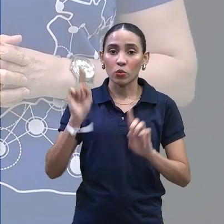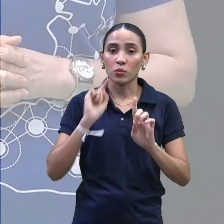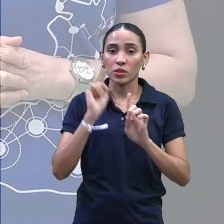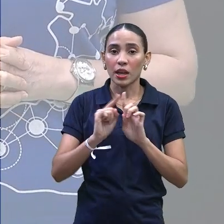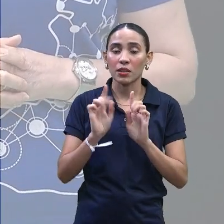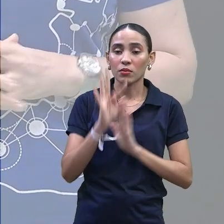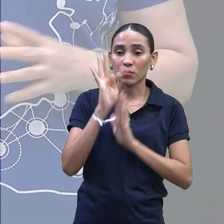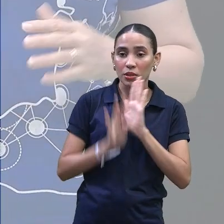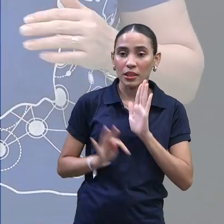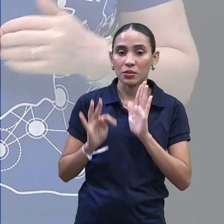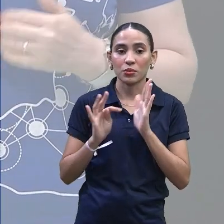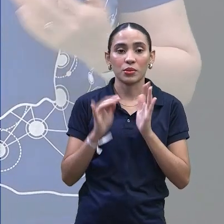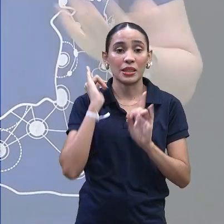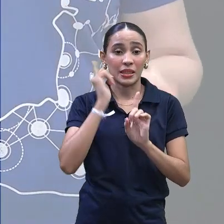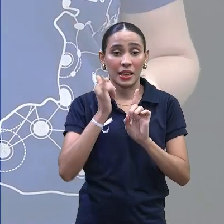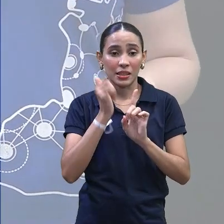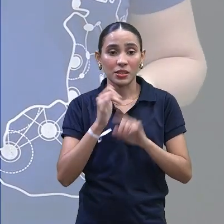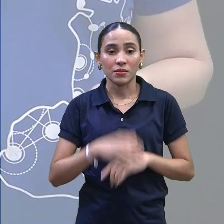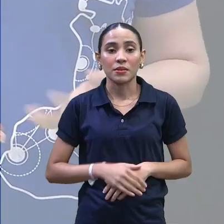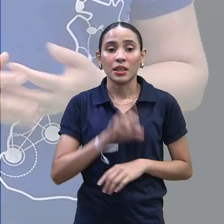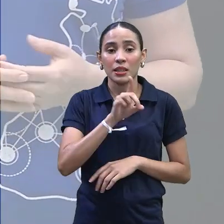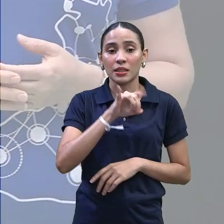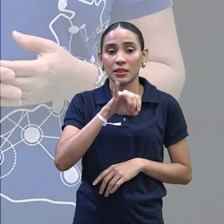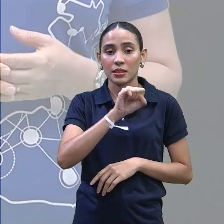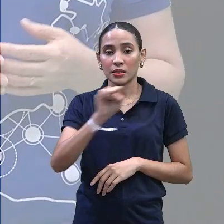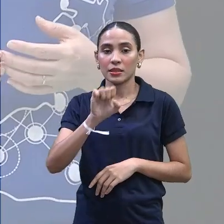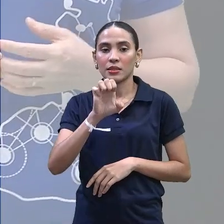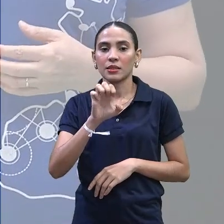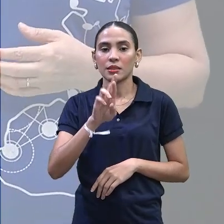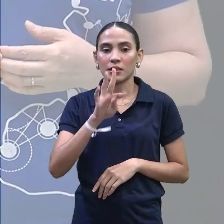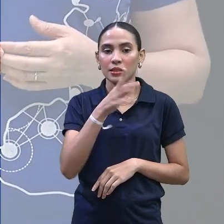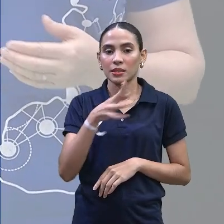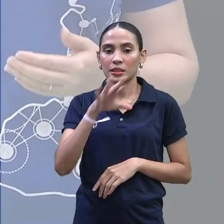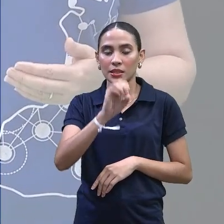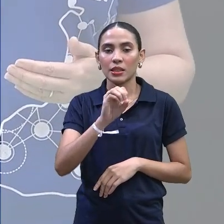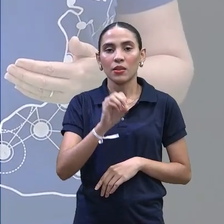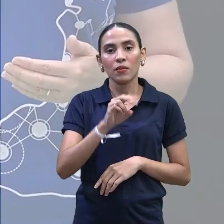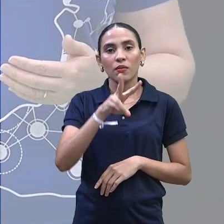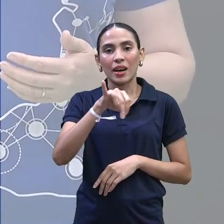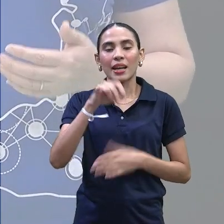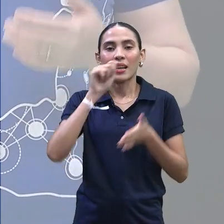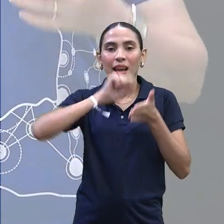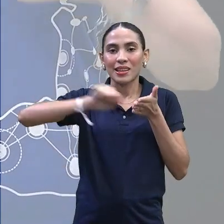do texto narrativo. E o texto dissertativo é aquele em que você vai